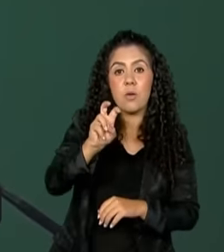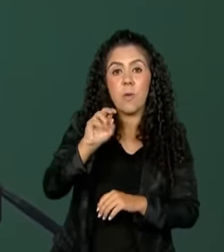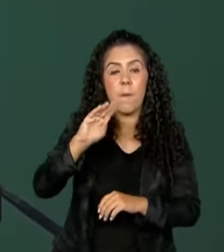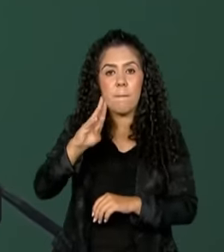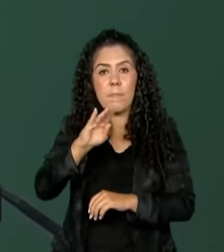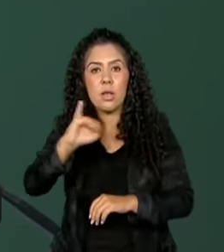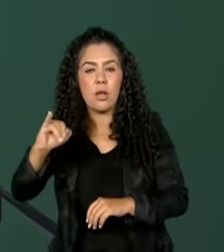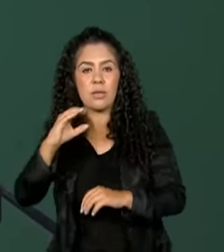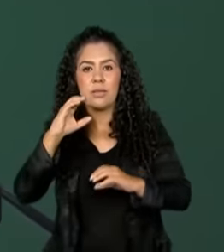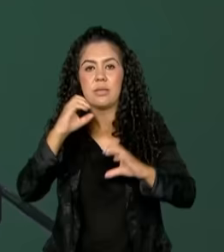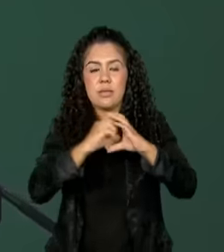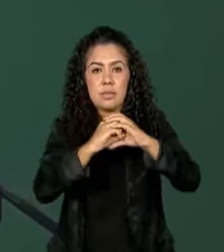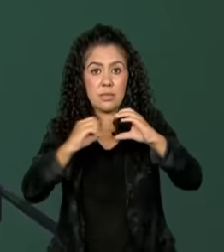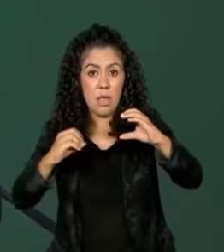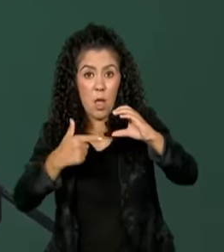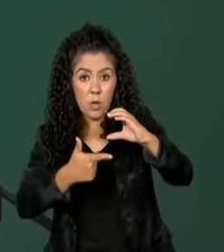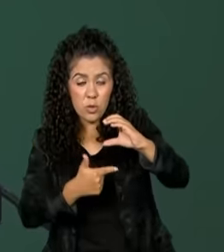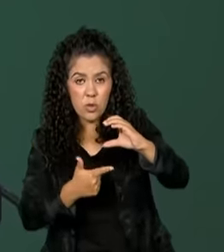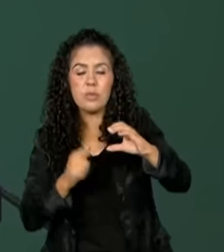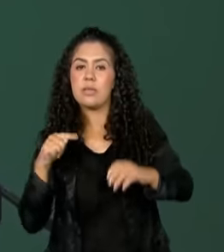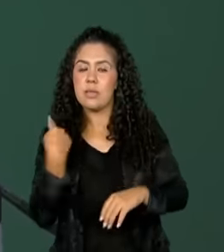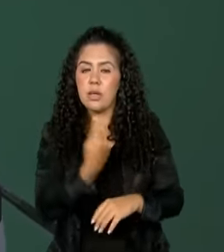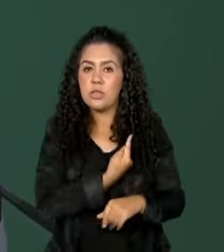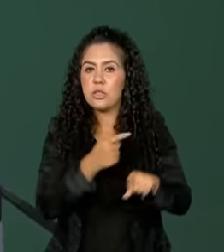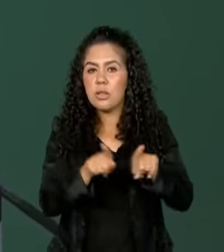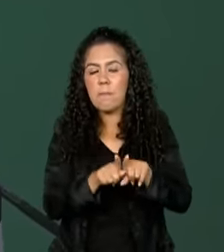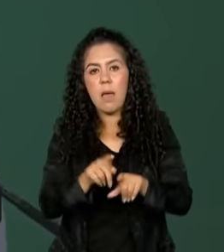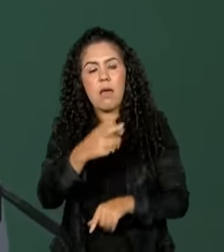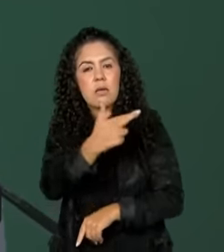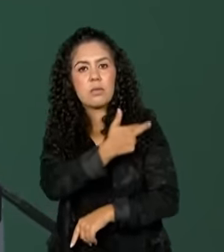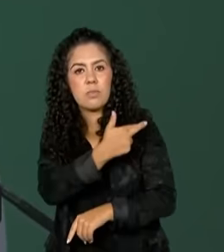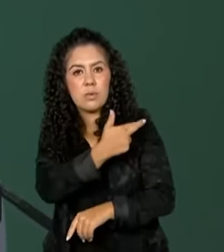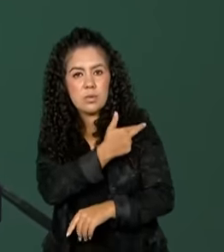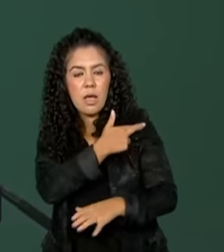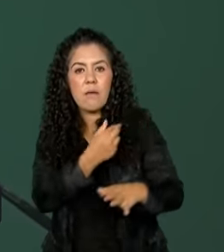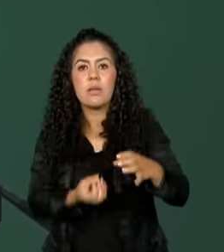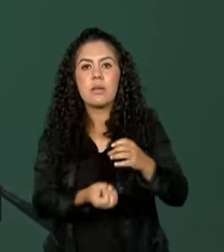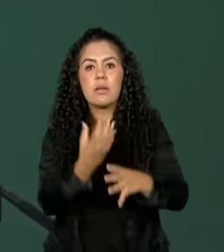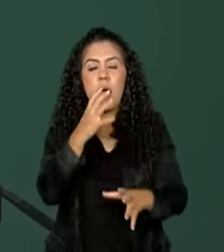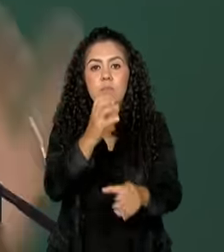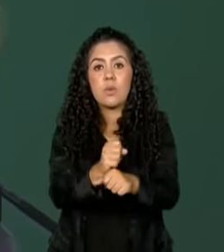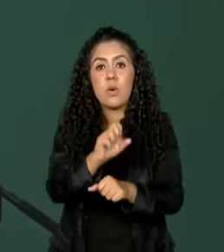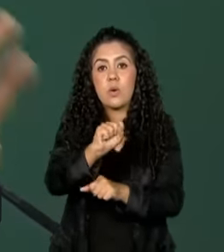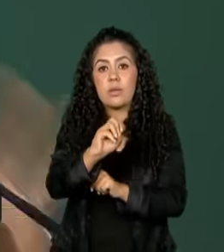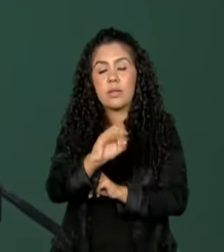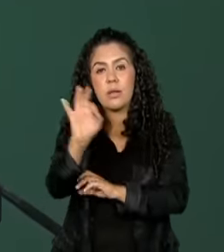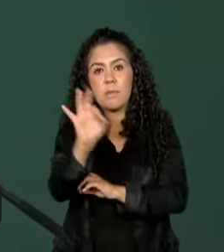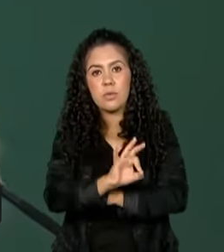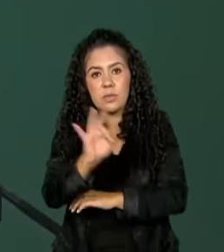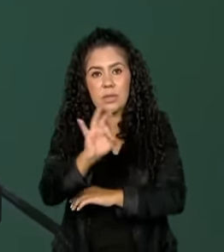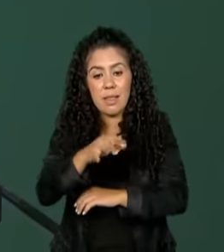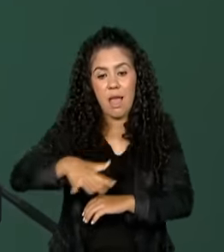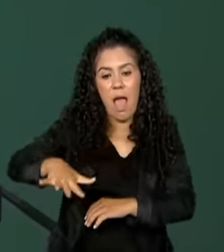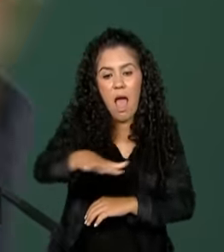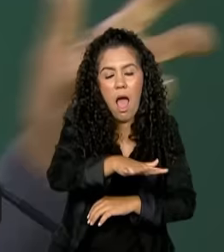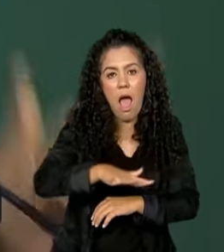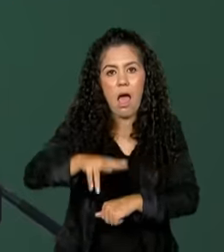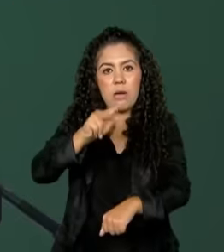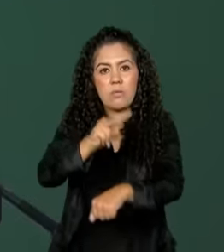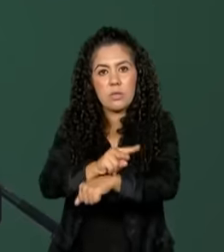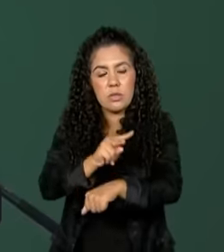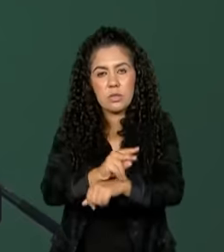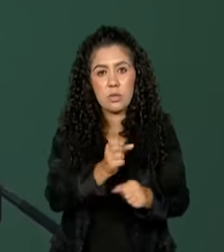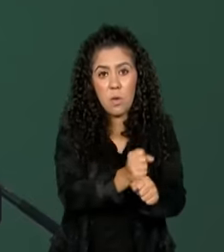fomos responsáveis por criar 80% das áreas protegidas de 2003